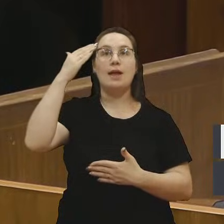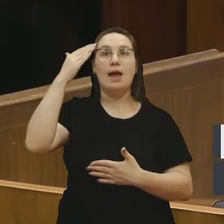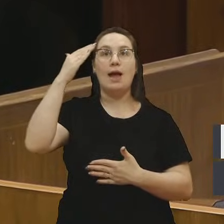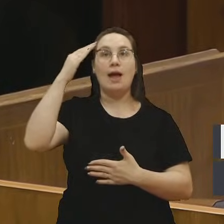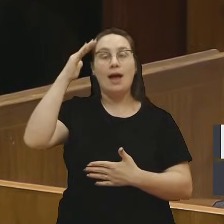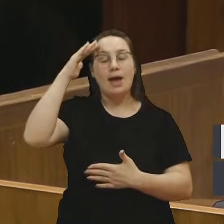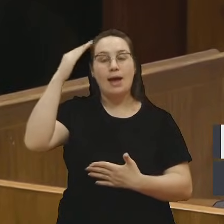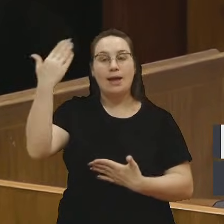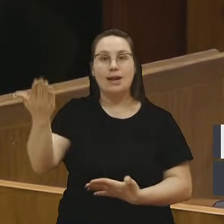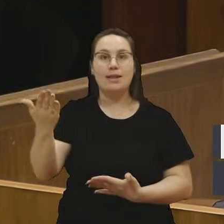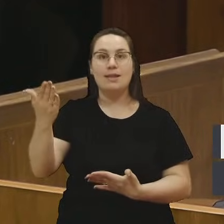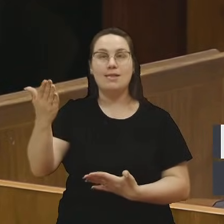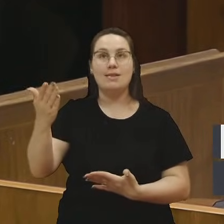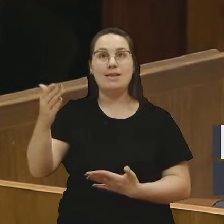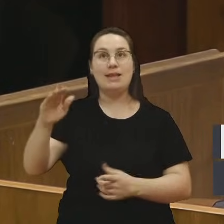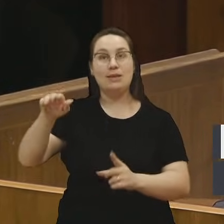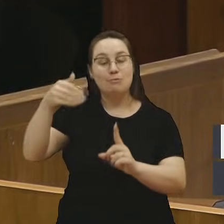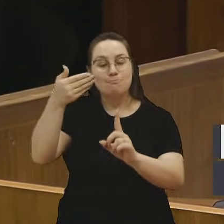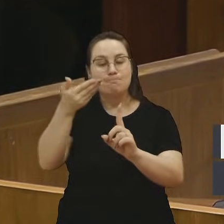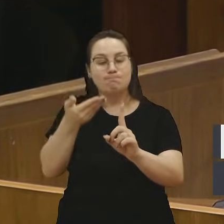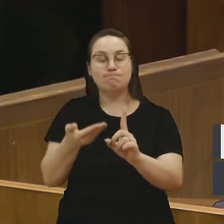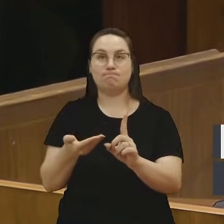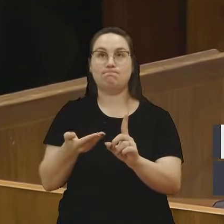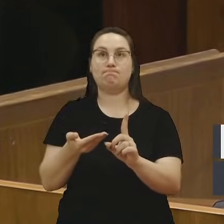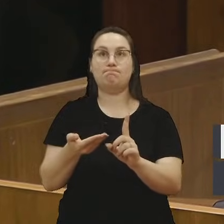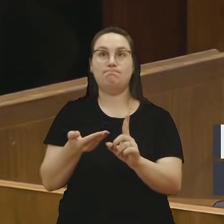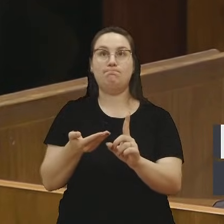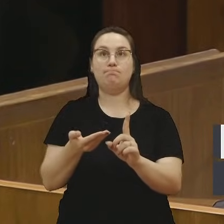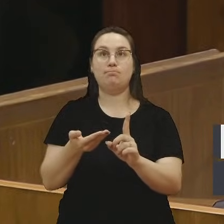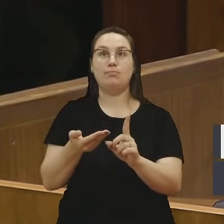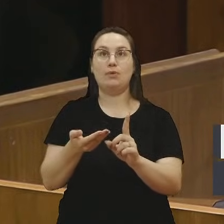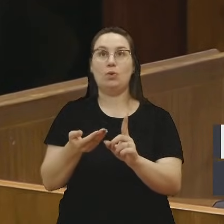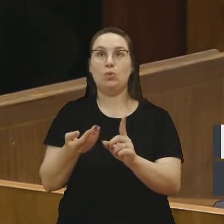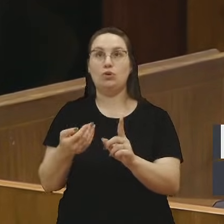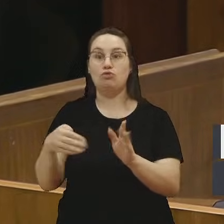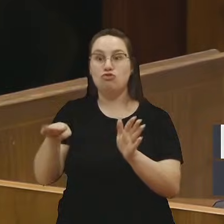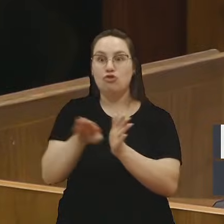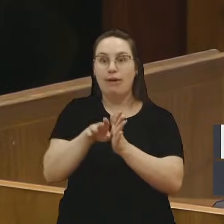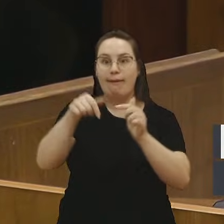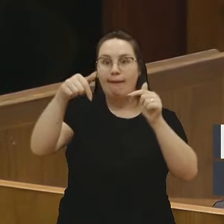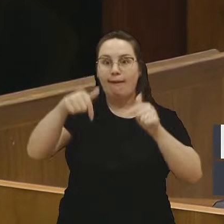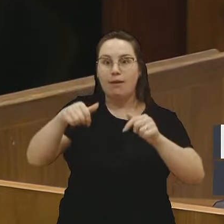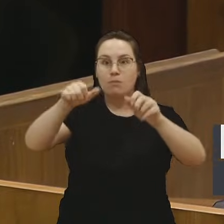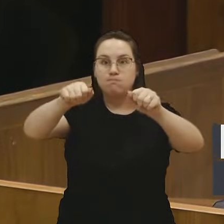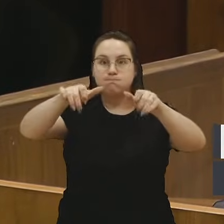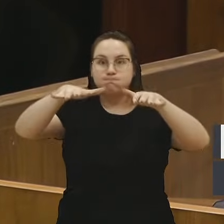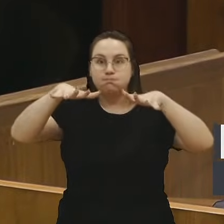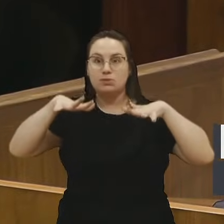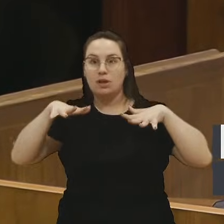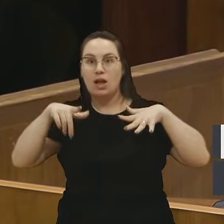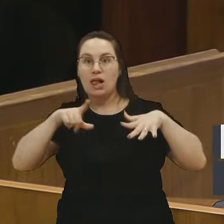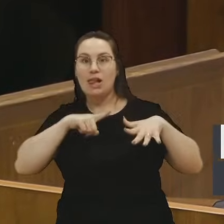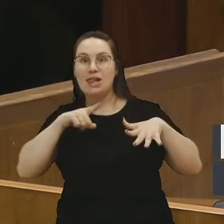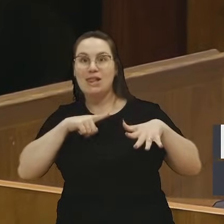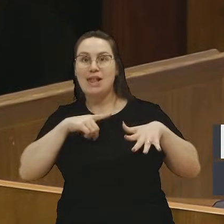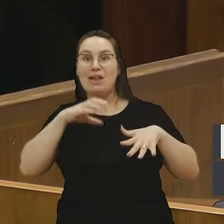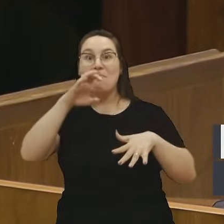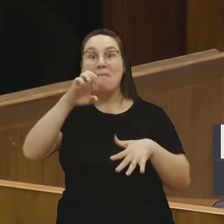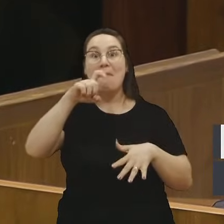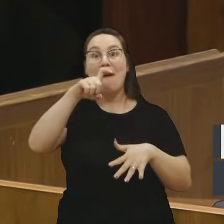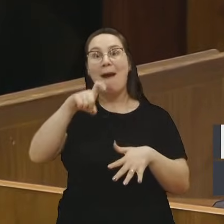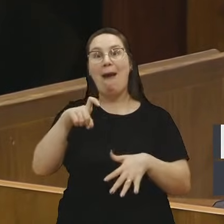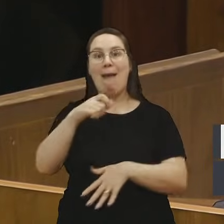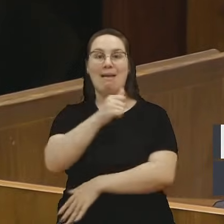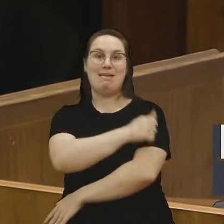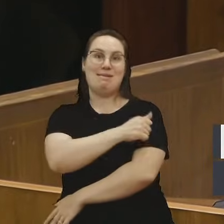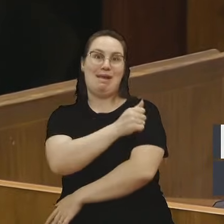reconhecimento aqui. Ao chegar, eu consegui ver que, dentro dessa plateia, tem uma ex-aluna minha.